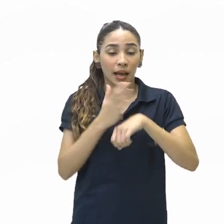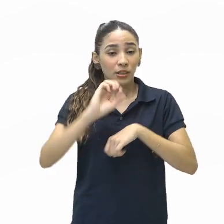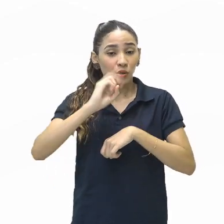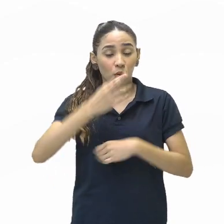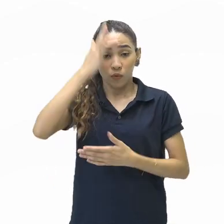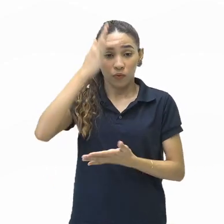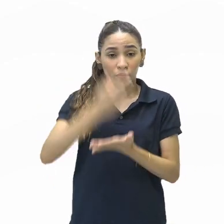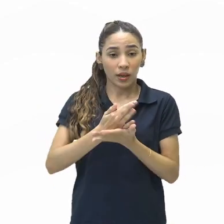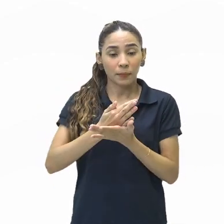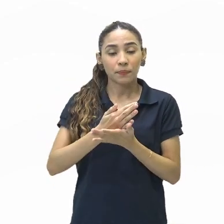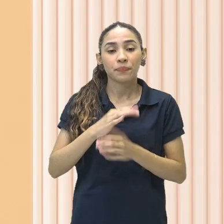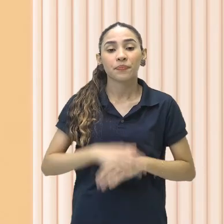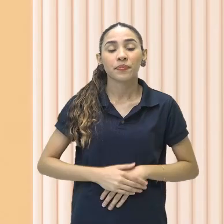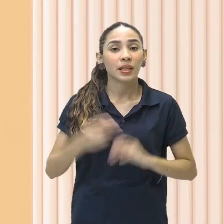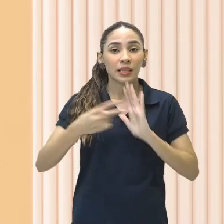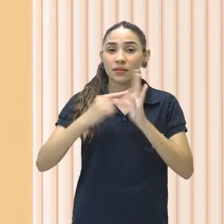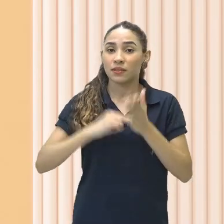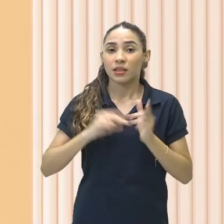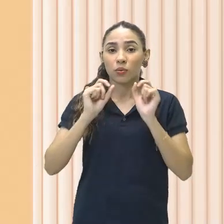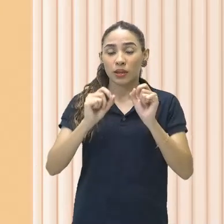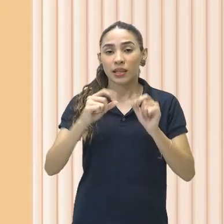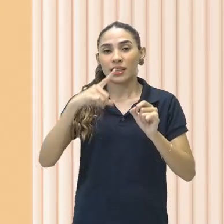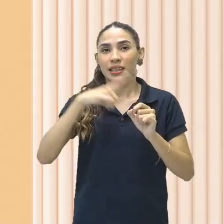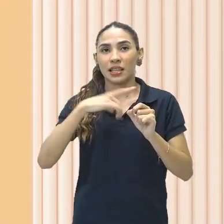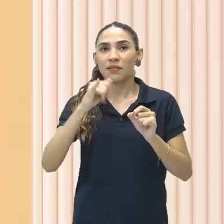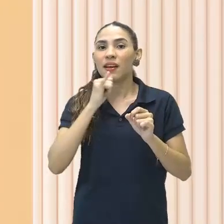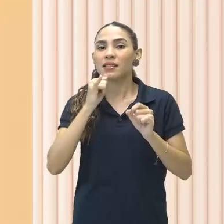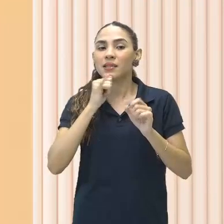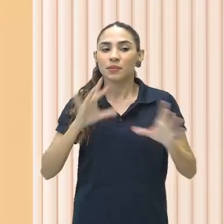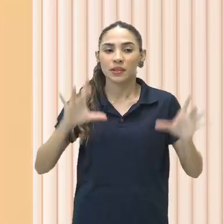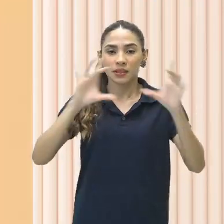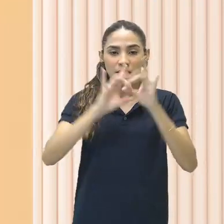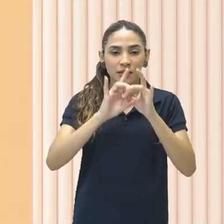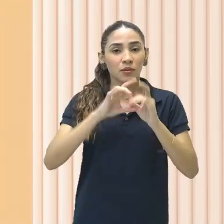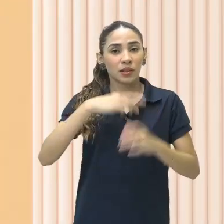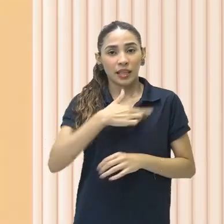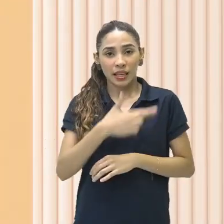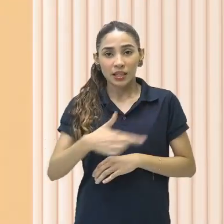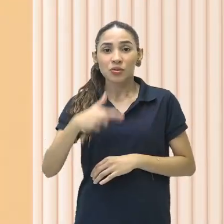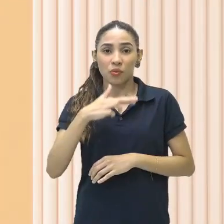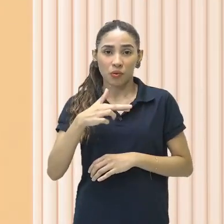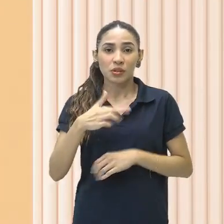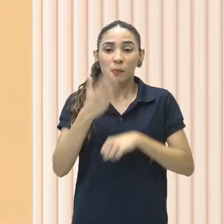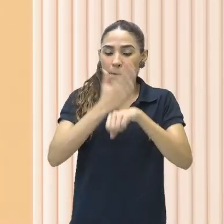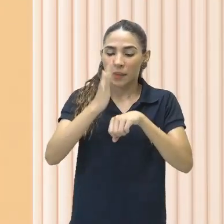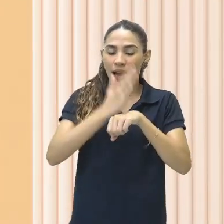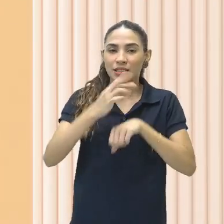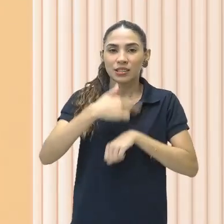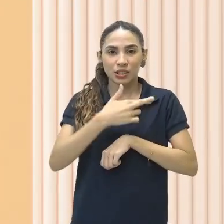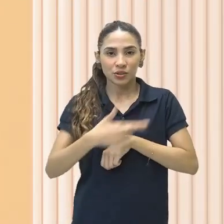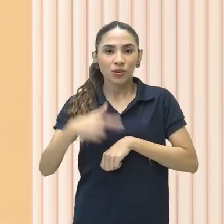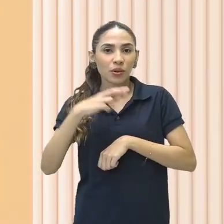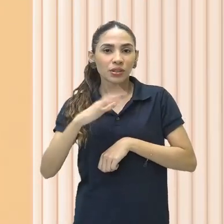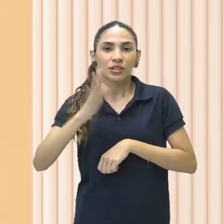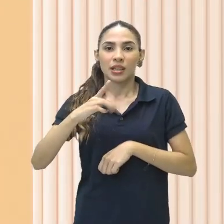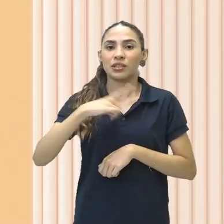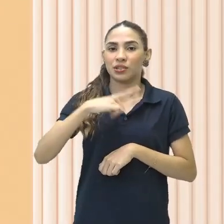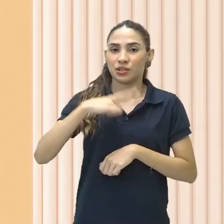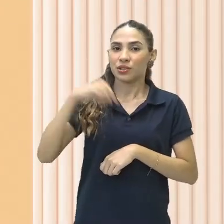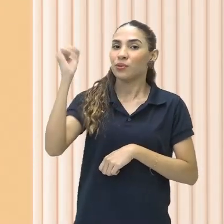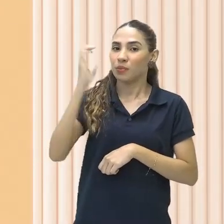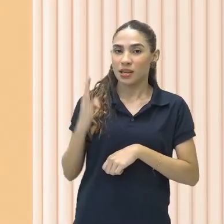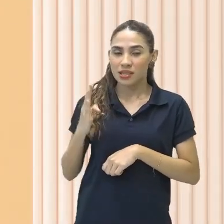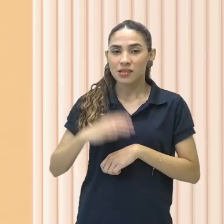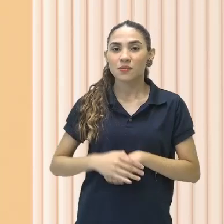ou crença. Ou seja, houve ali uma interligação das religiões, né, das práticas religiosas que existiam no